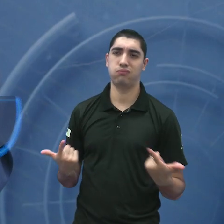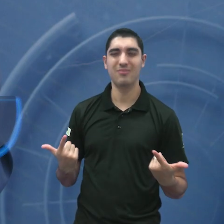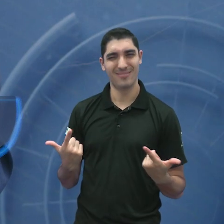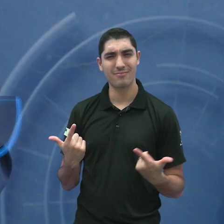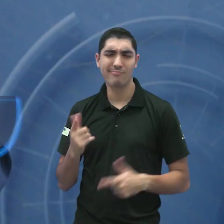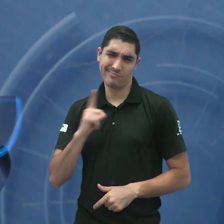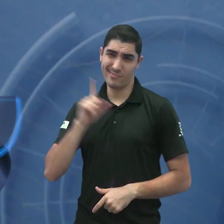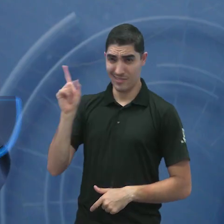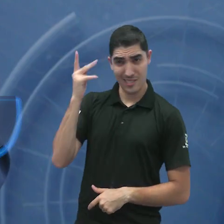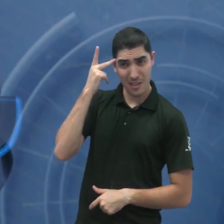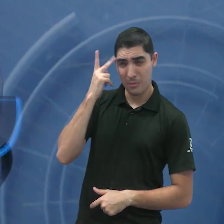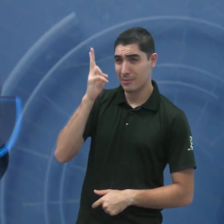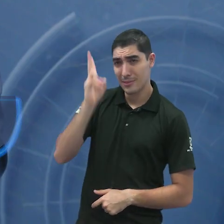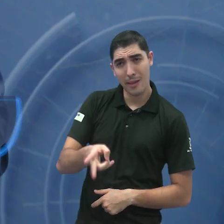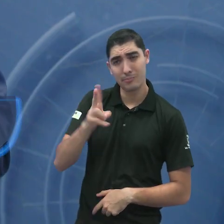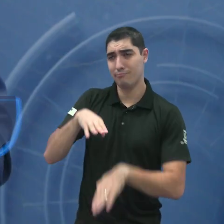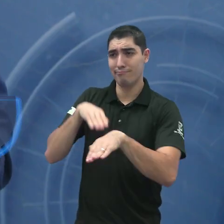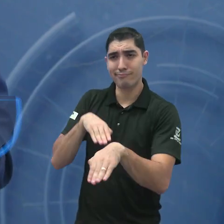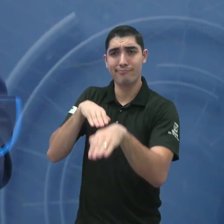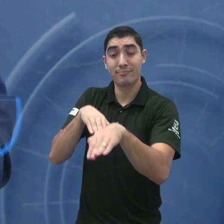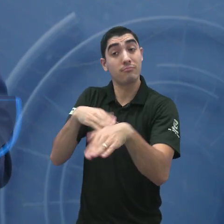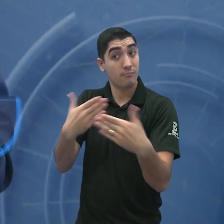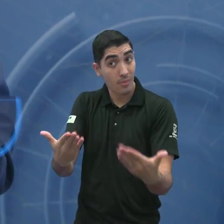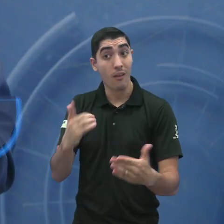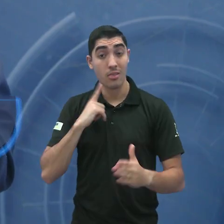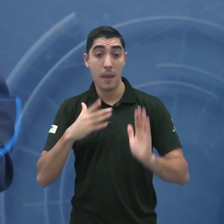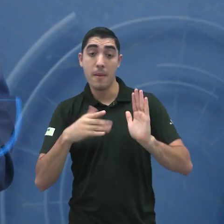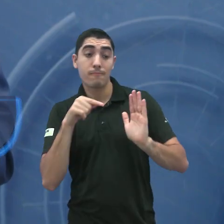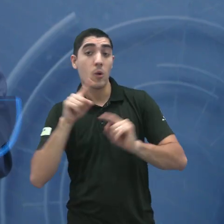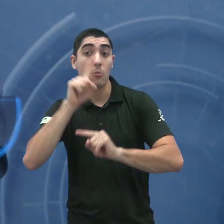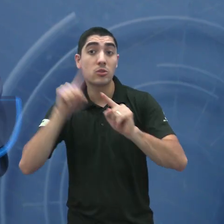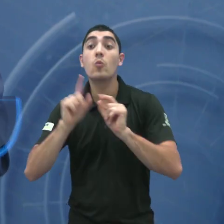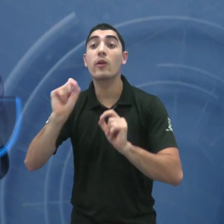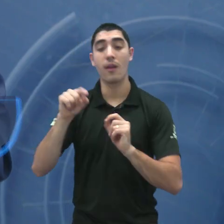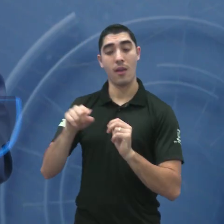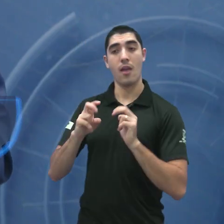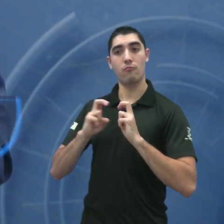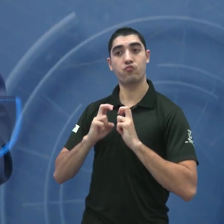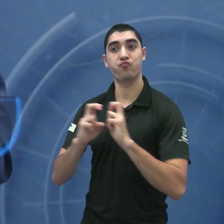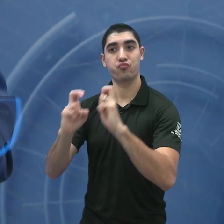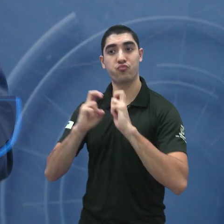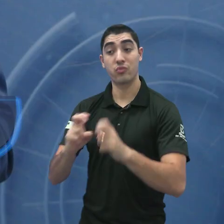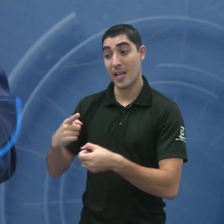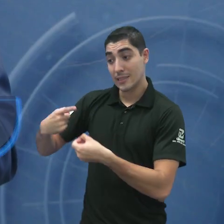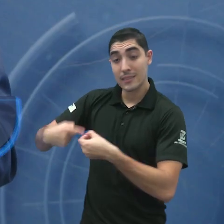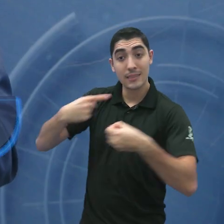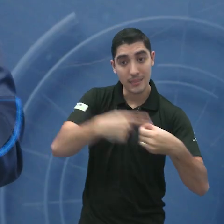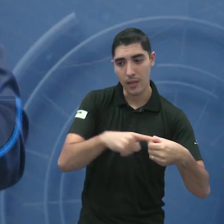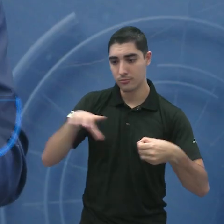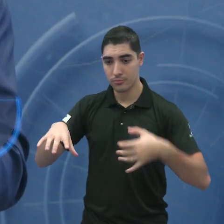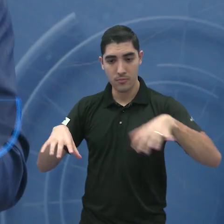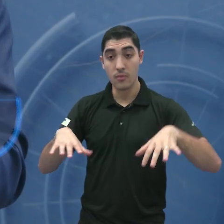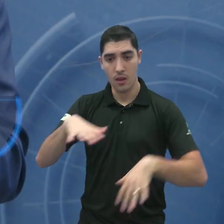sabe que tem em São Paulo, né? Essa é a proposta dos trens intercidades, né, que fica no